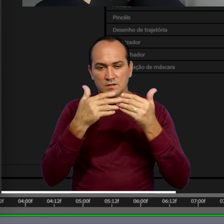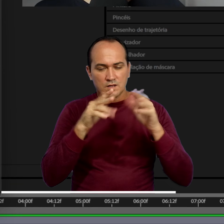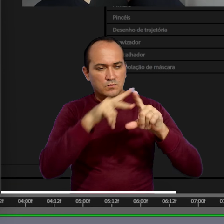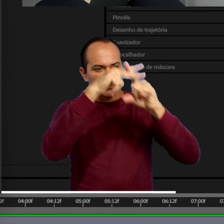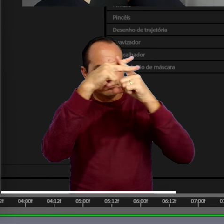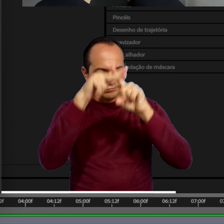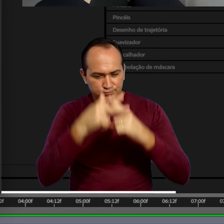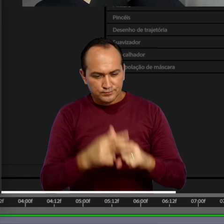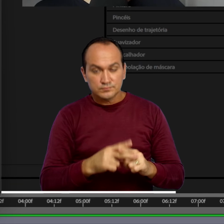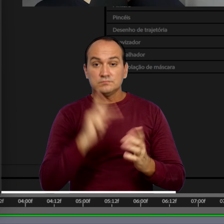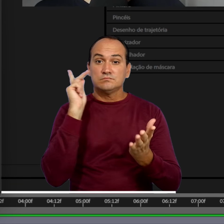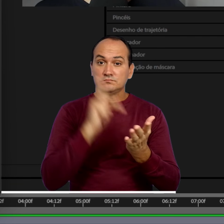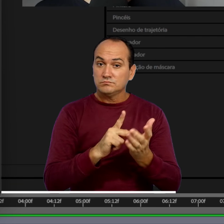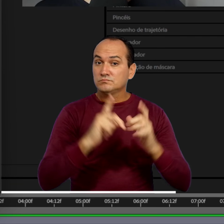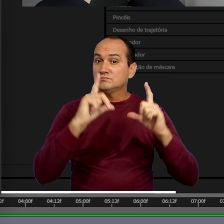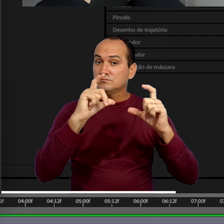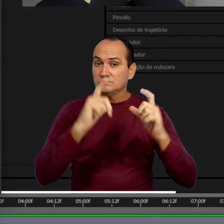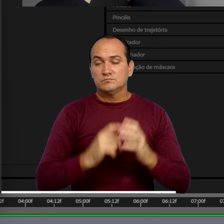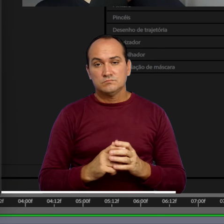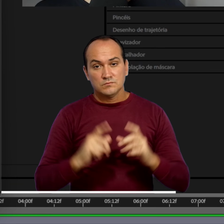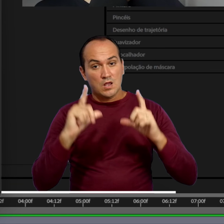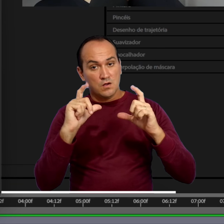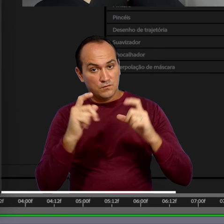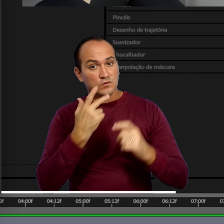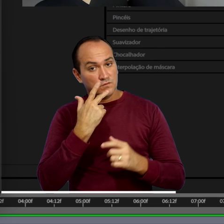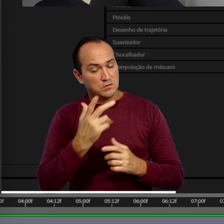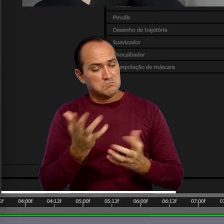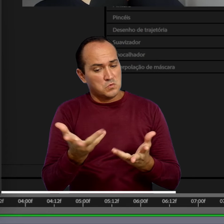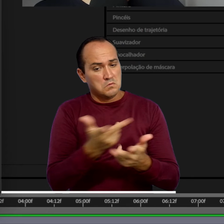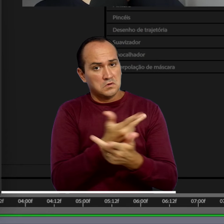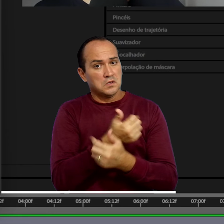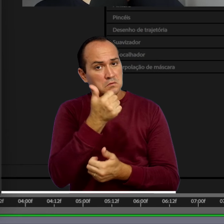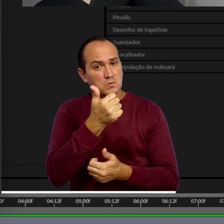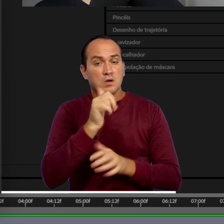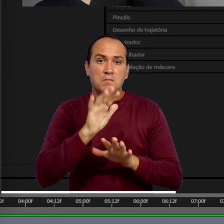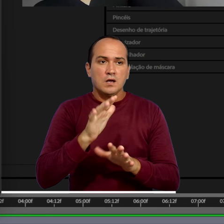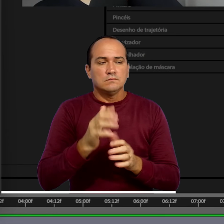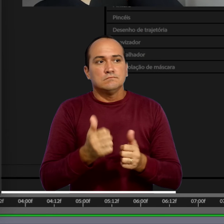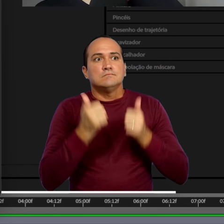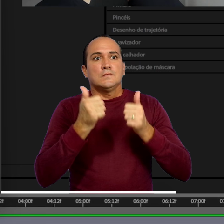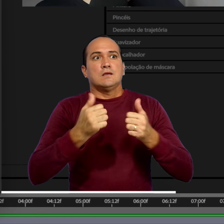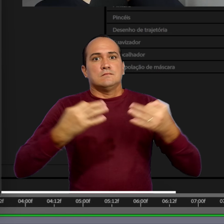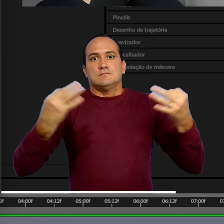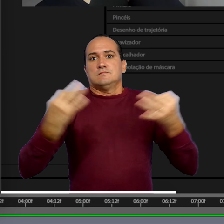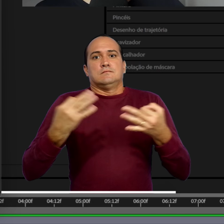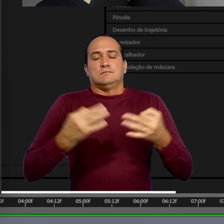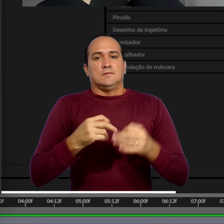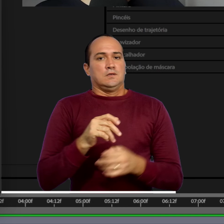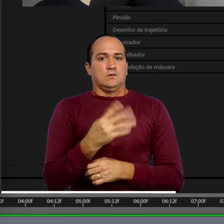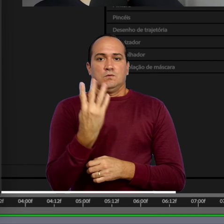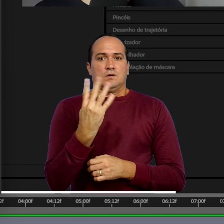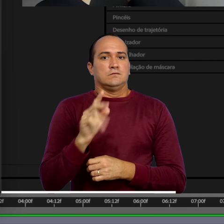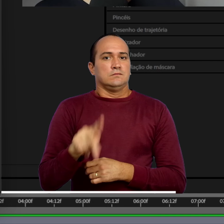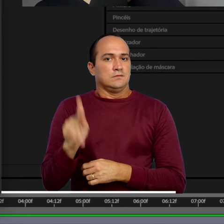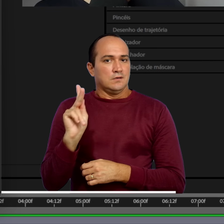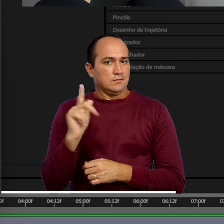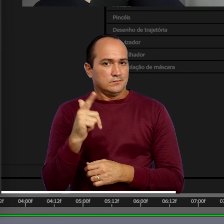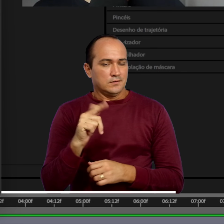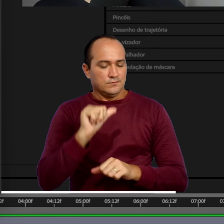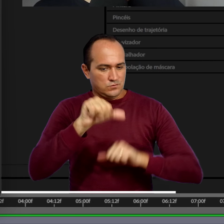projeto, porque ele abre com as configurações originais da foto, que é uma foto, como eu falei, com uma boa qualidade, mas não o suficiente para gerar uma imagem em